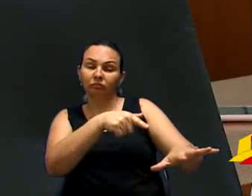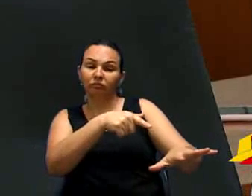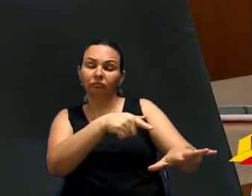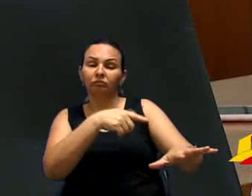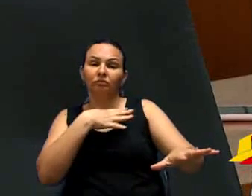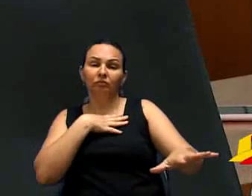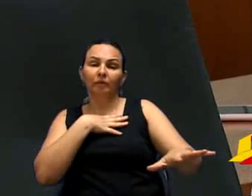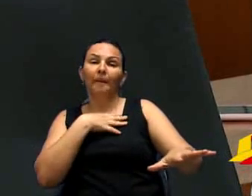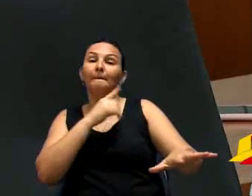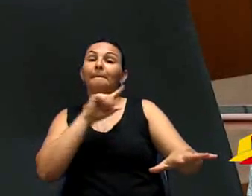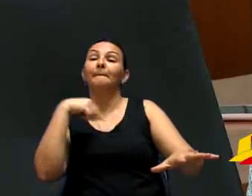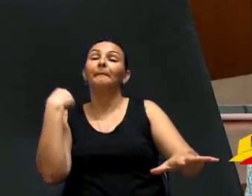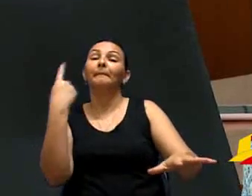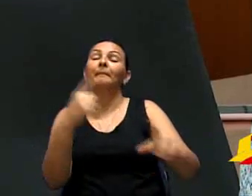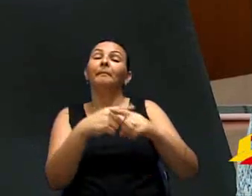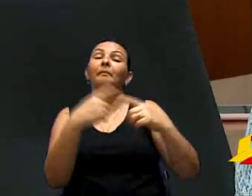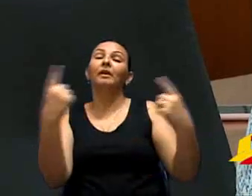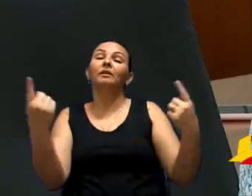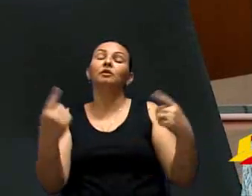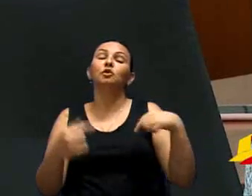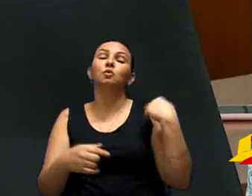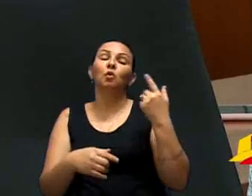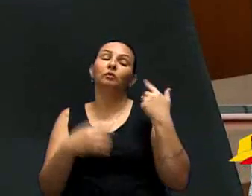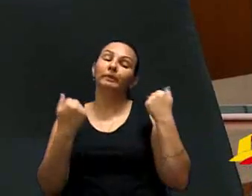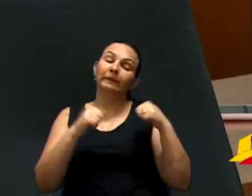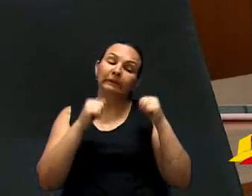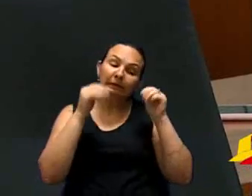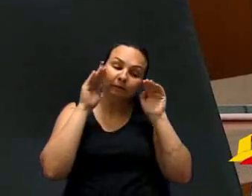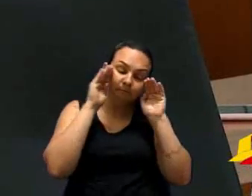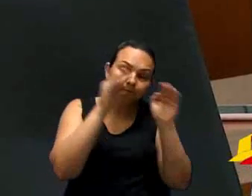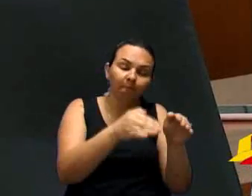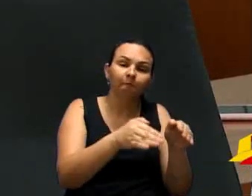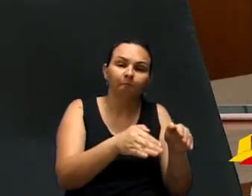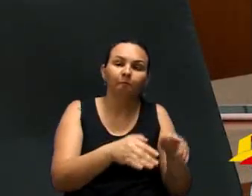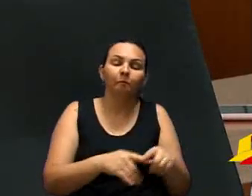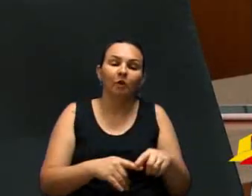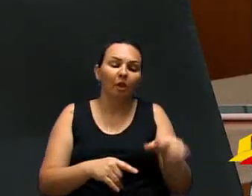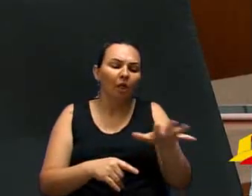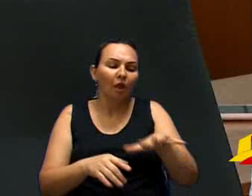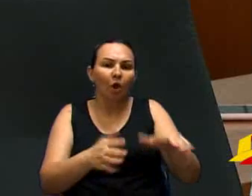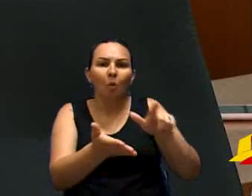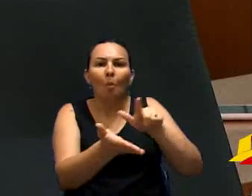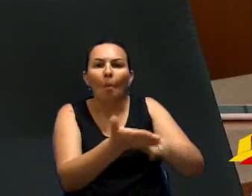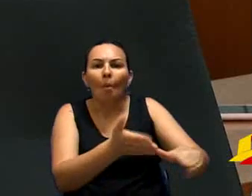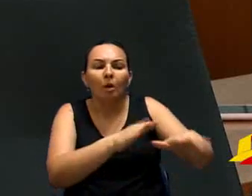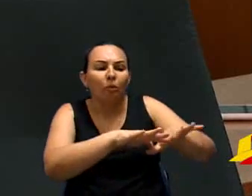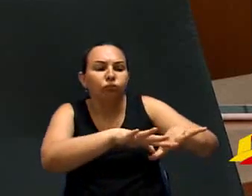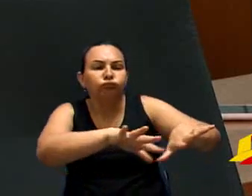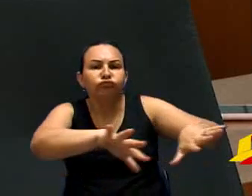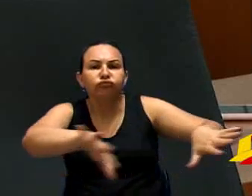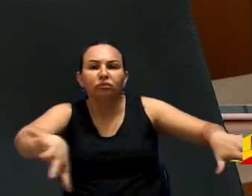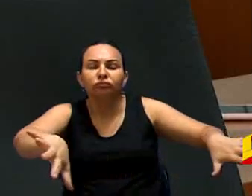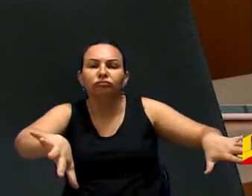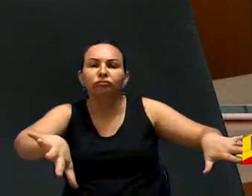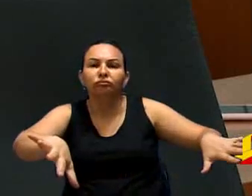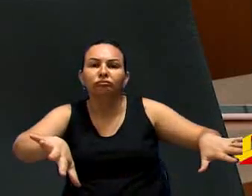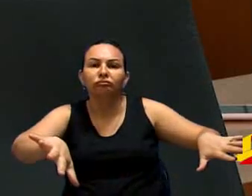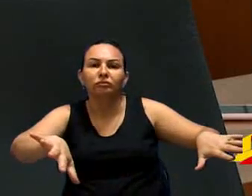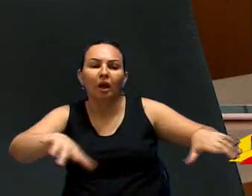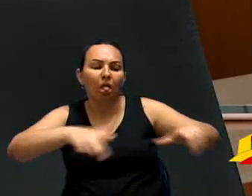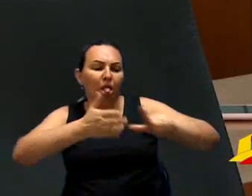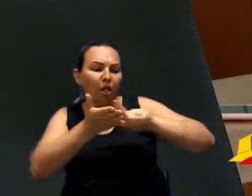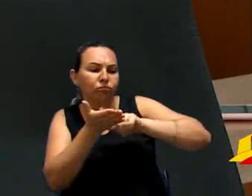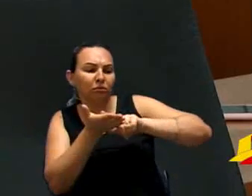centenas de todos nós essa área foi devastada não sei como construir o condomínio nessa área ainda talvez se